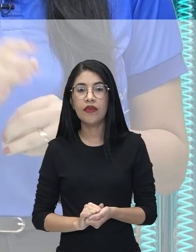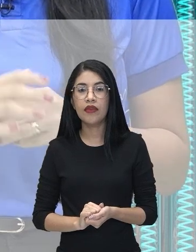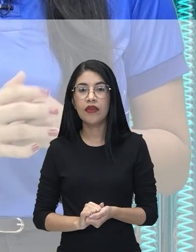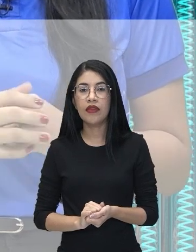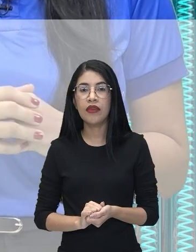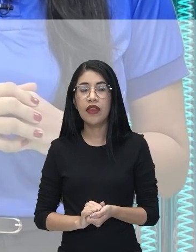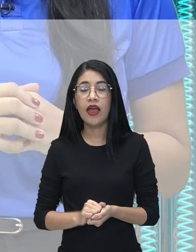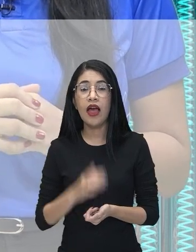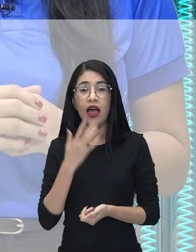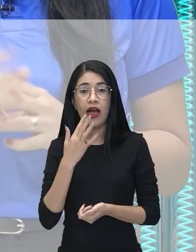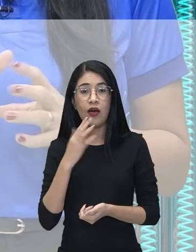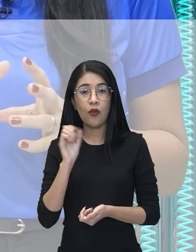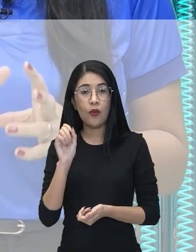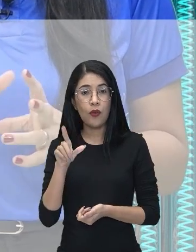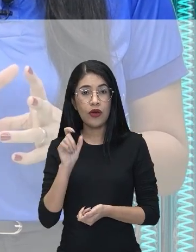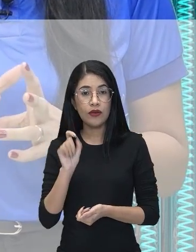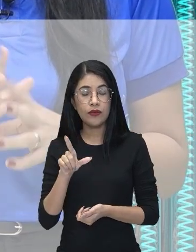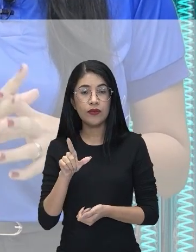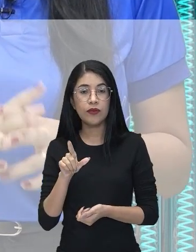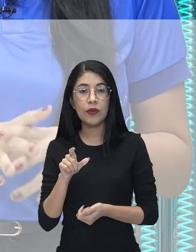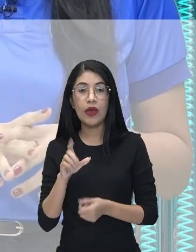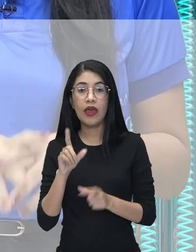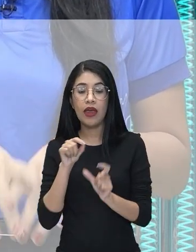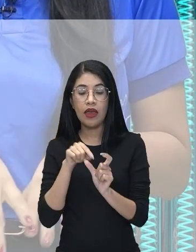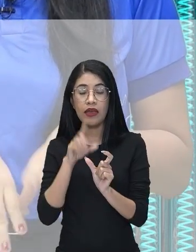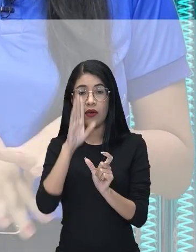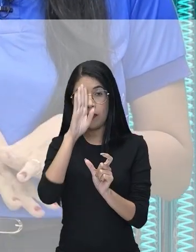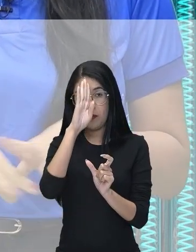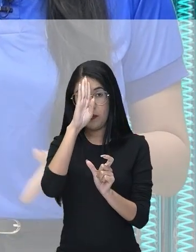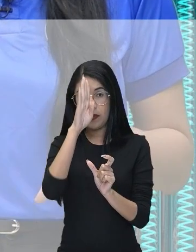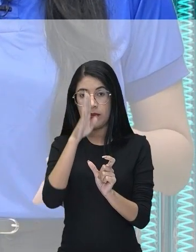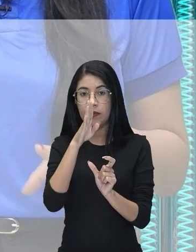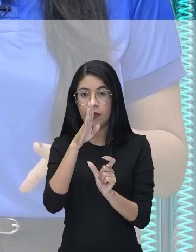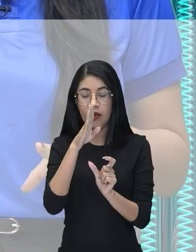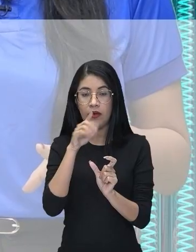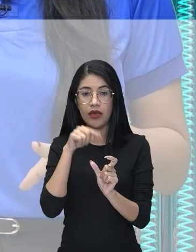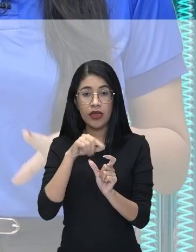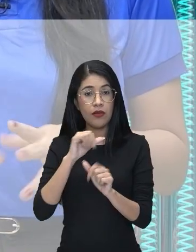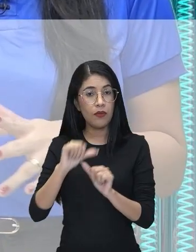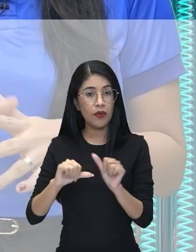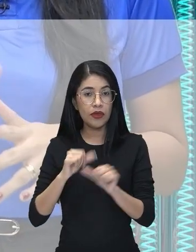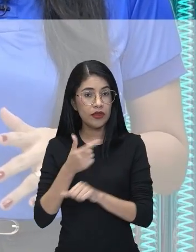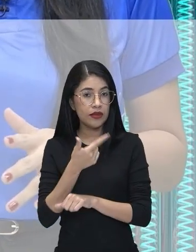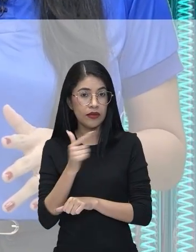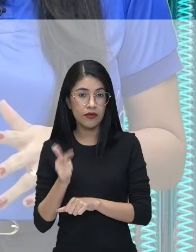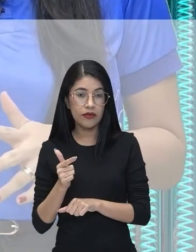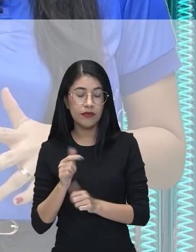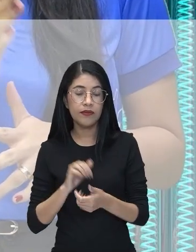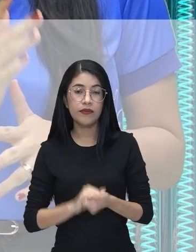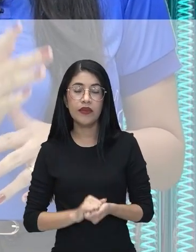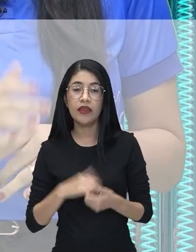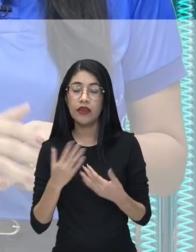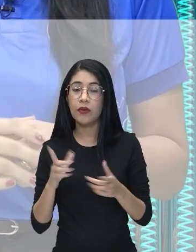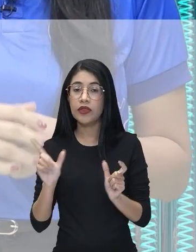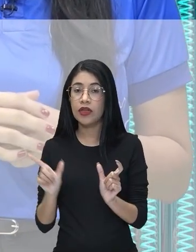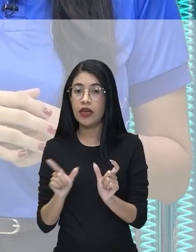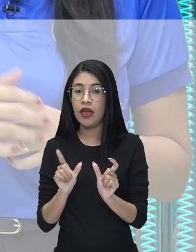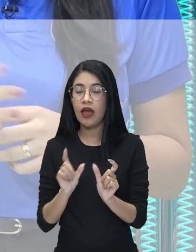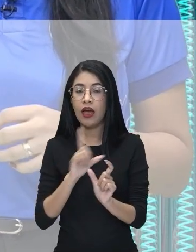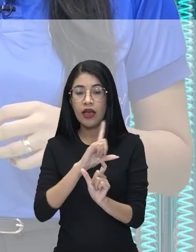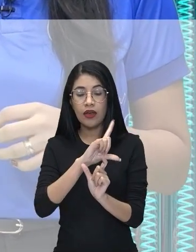destacada é a raiz. É aquela parte que não vai mudar. Então, nós adicionamos aí antes